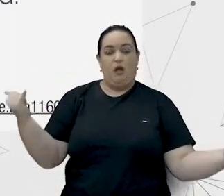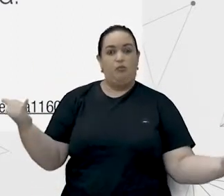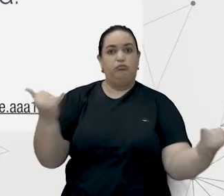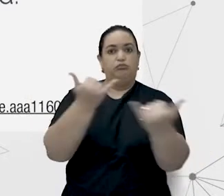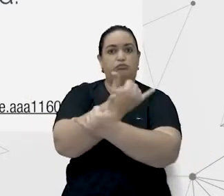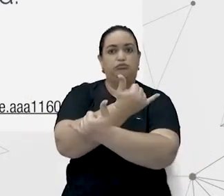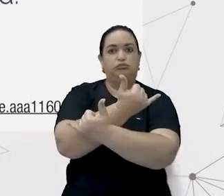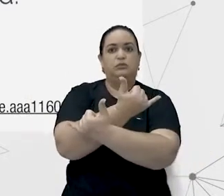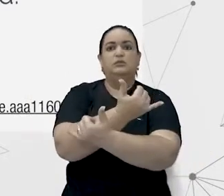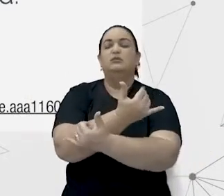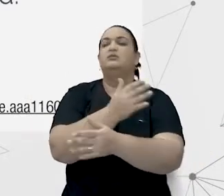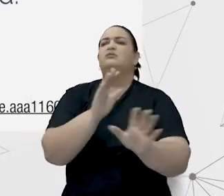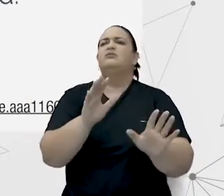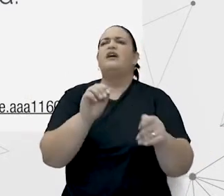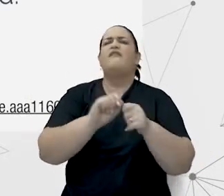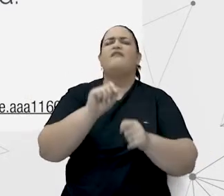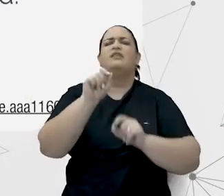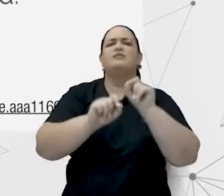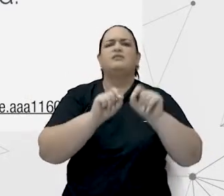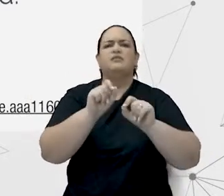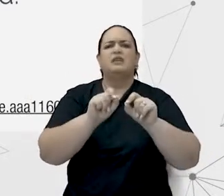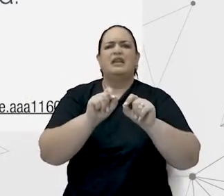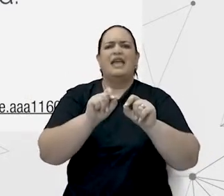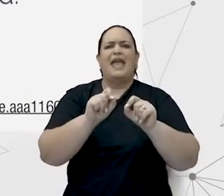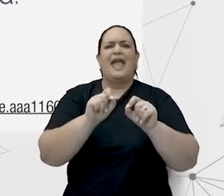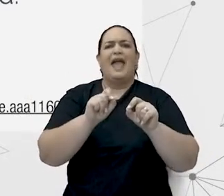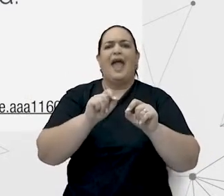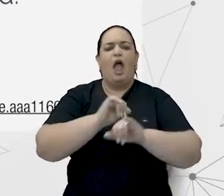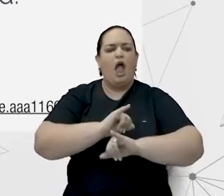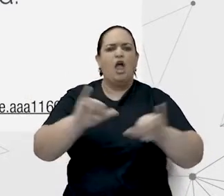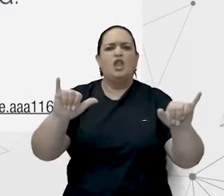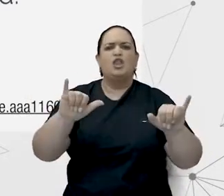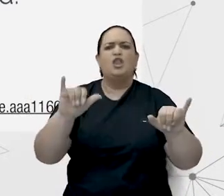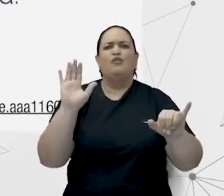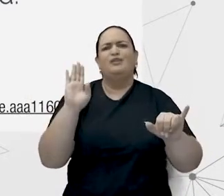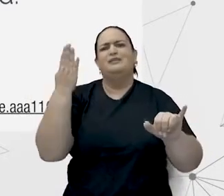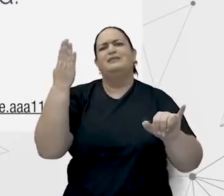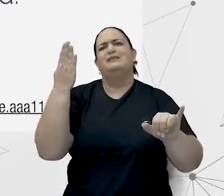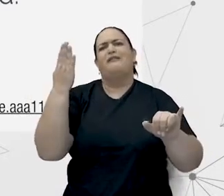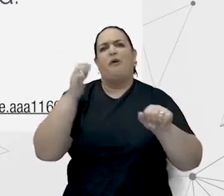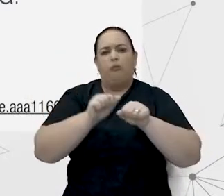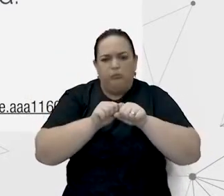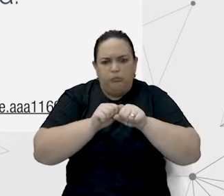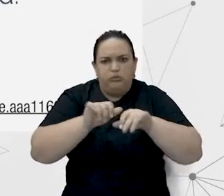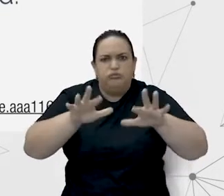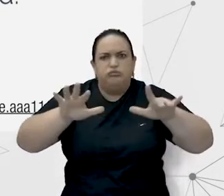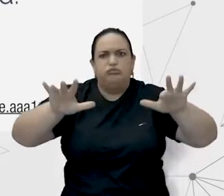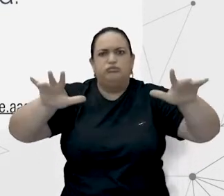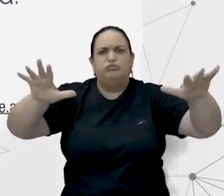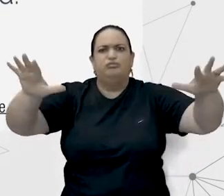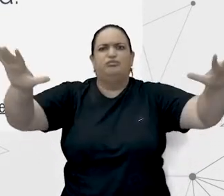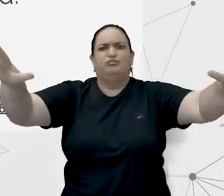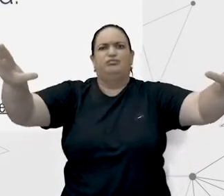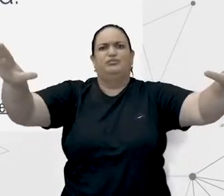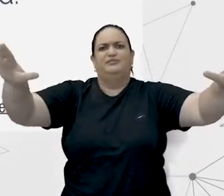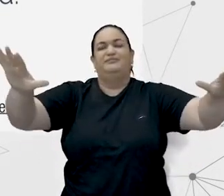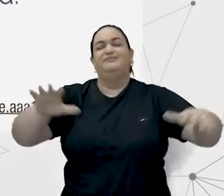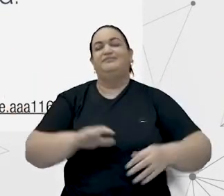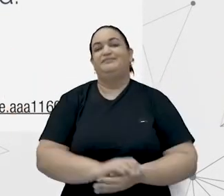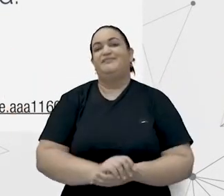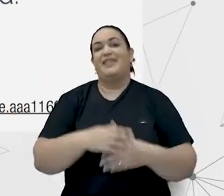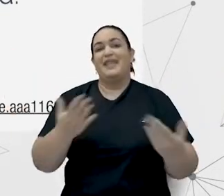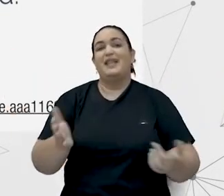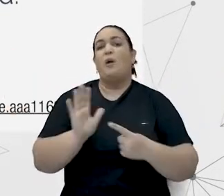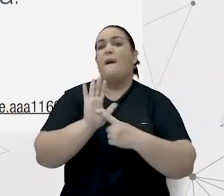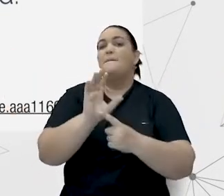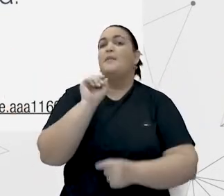que as falsas notícias se dissipem durante muito tempo. E aí, o que ele mostra